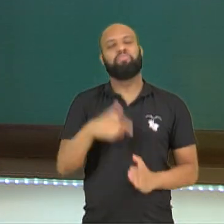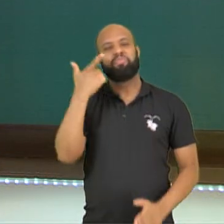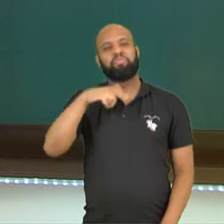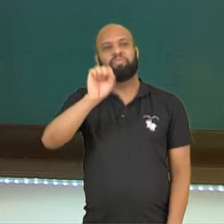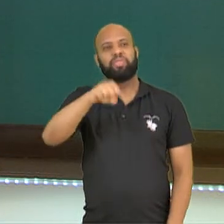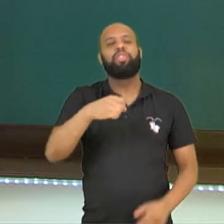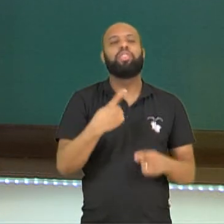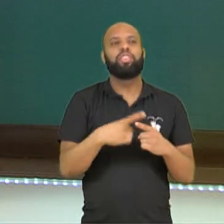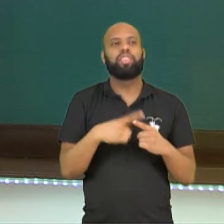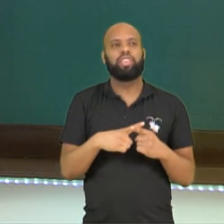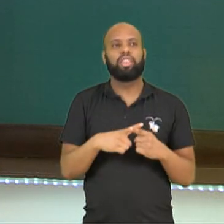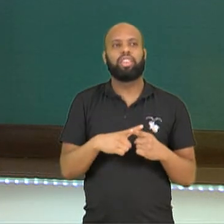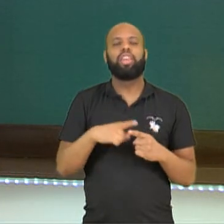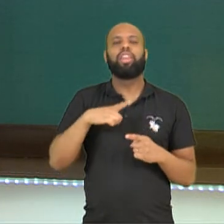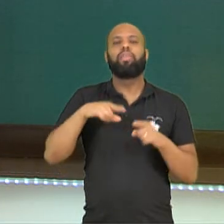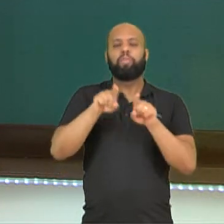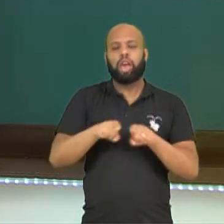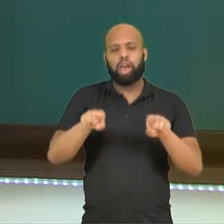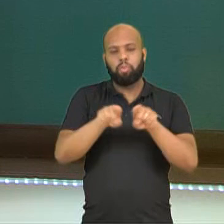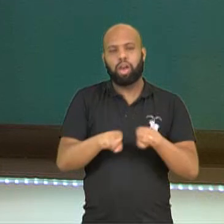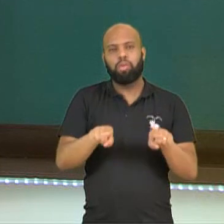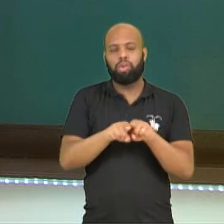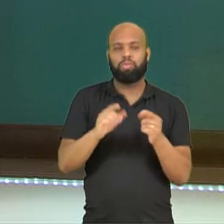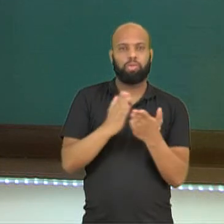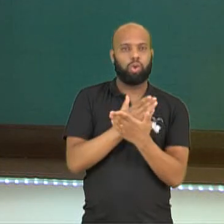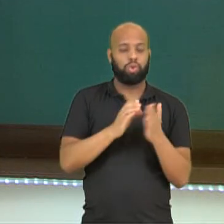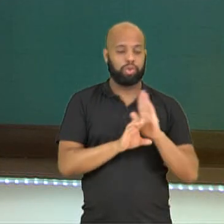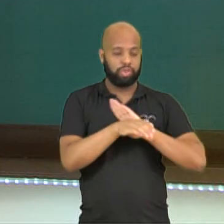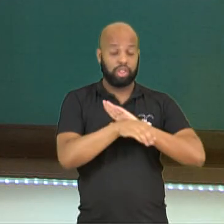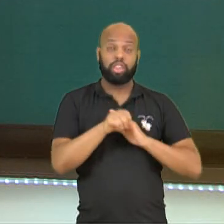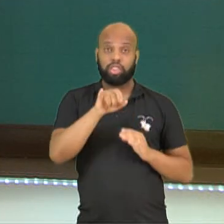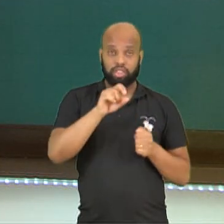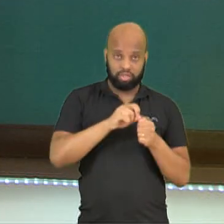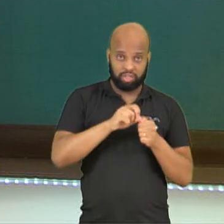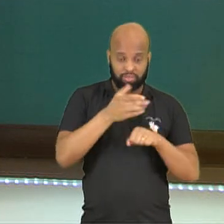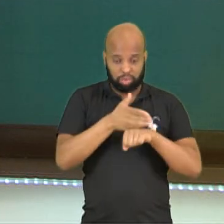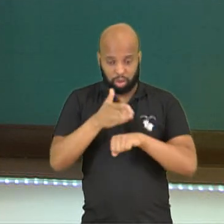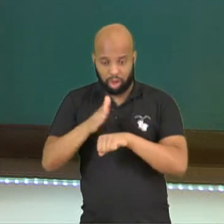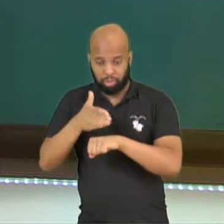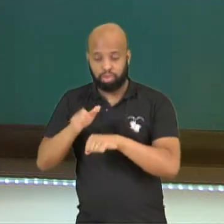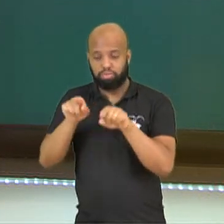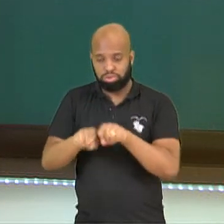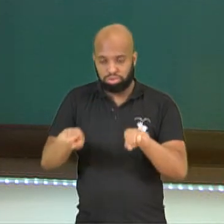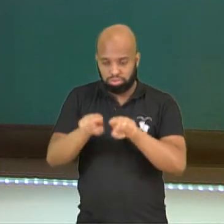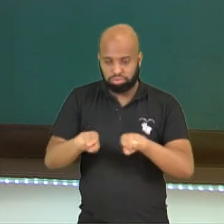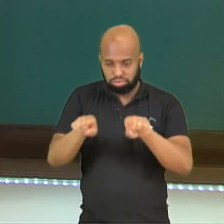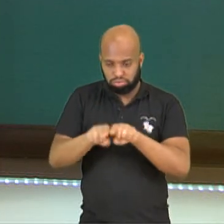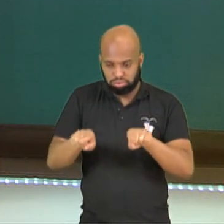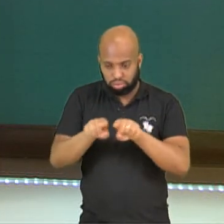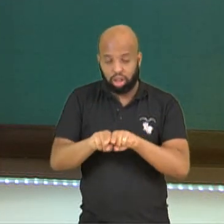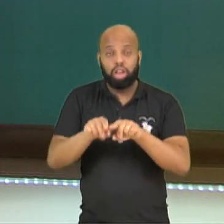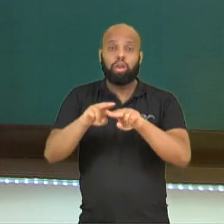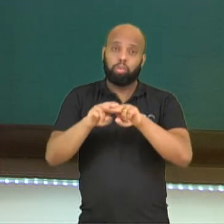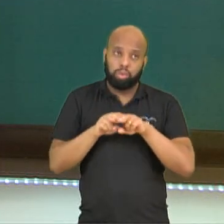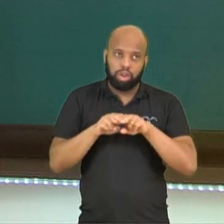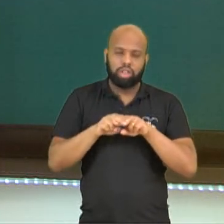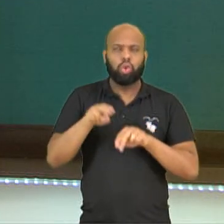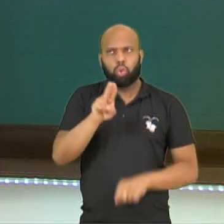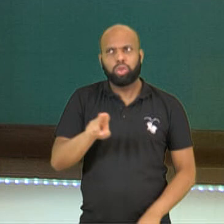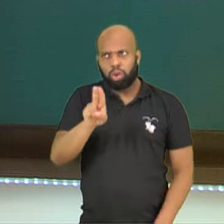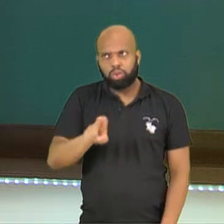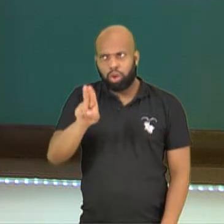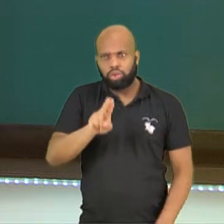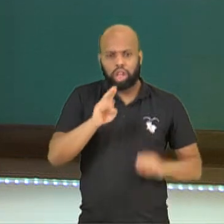Sabe por que deu? Porque a gente acaba repetindo a mesma coisa. E quando você faz o exercício, você repete e pela repetição, você usa tanto